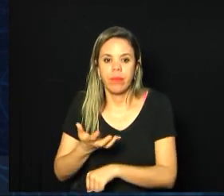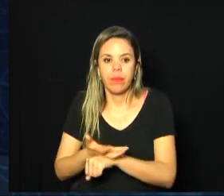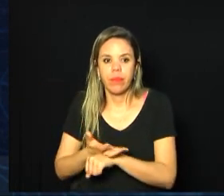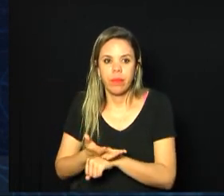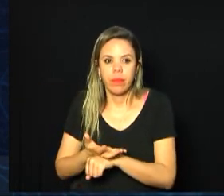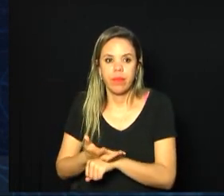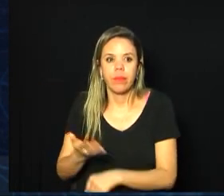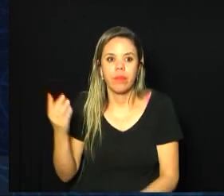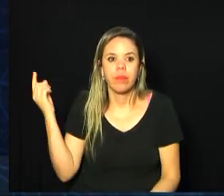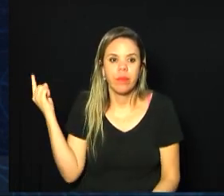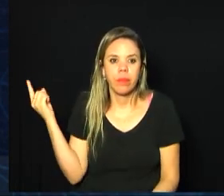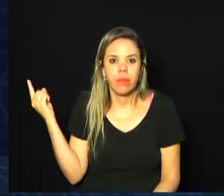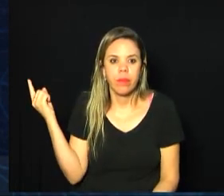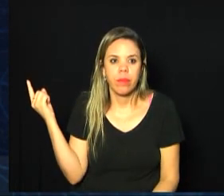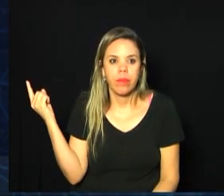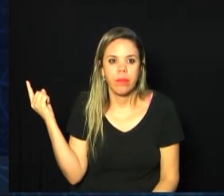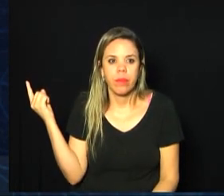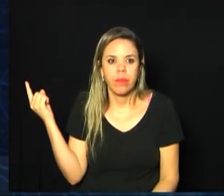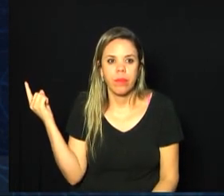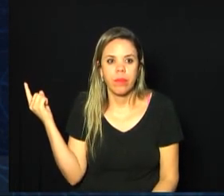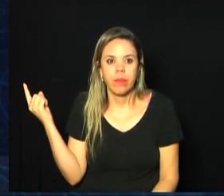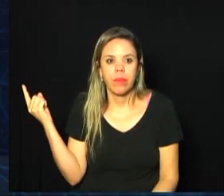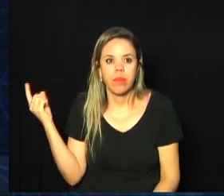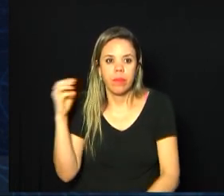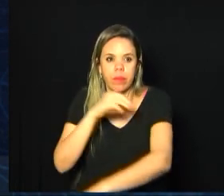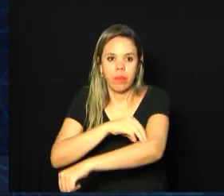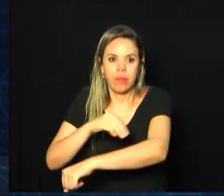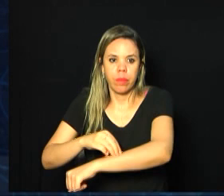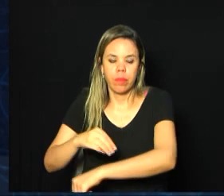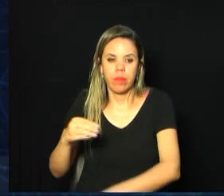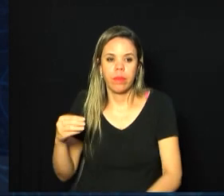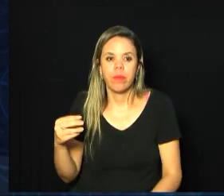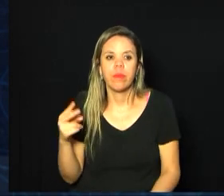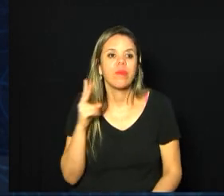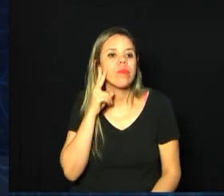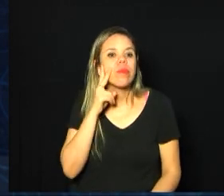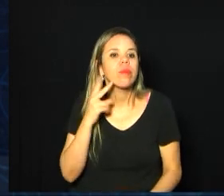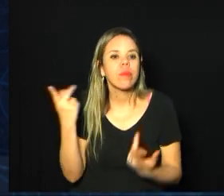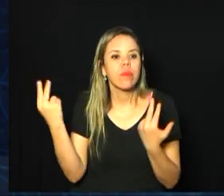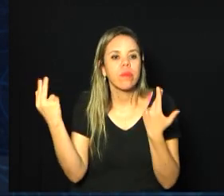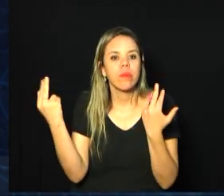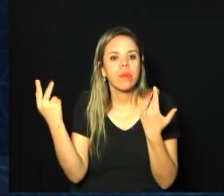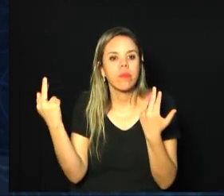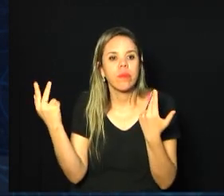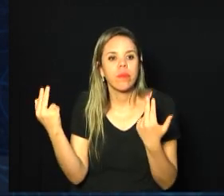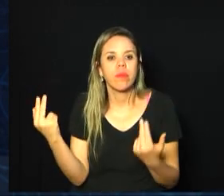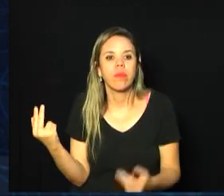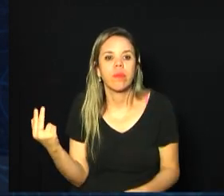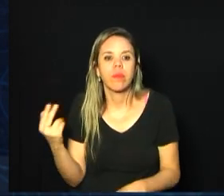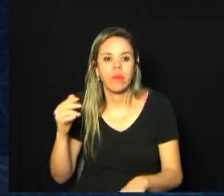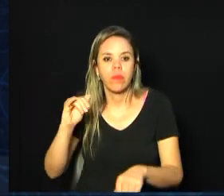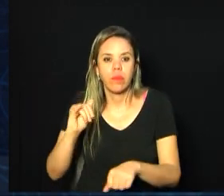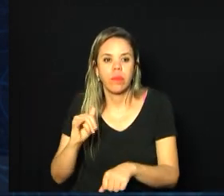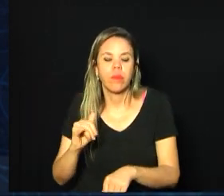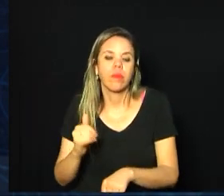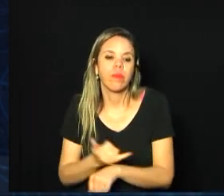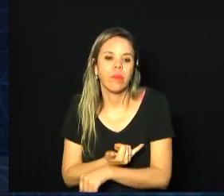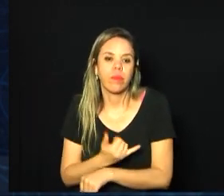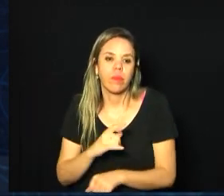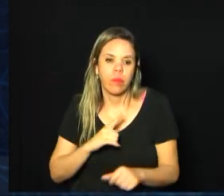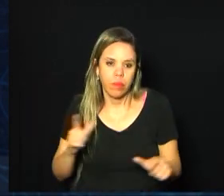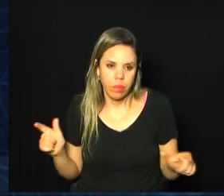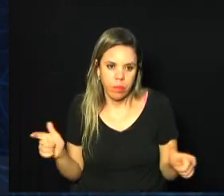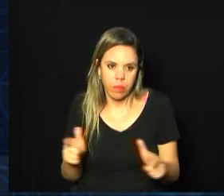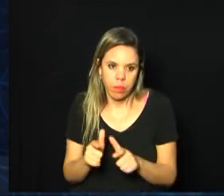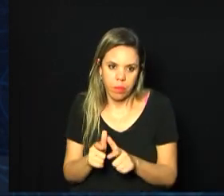Odessa 246, temos também Montemor e Vinhedo, ambas continuam com 213 e agora na